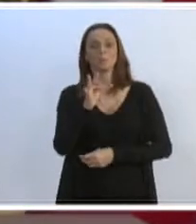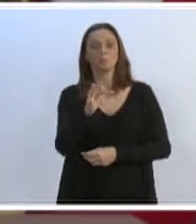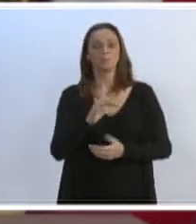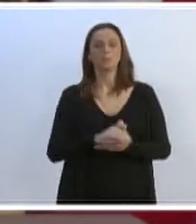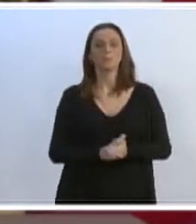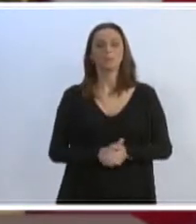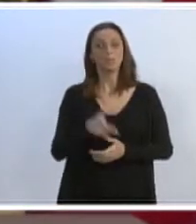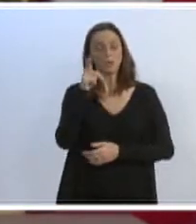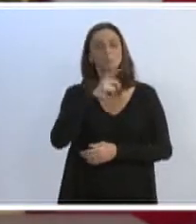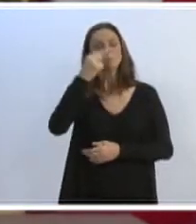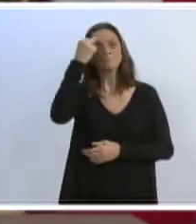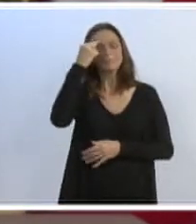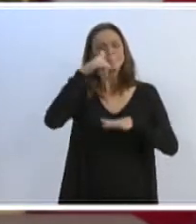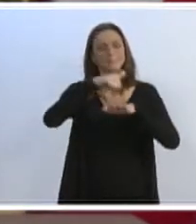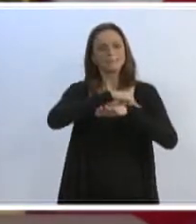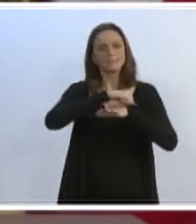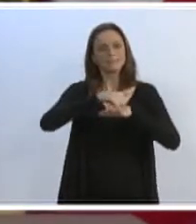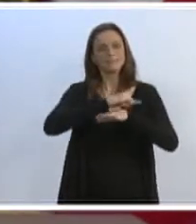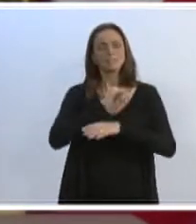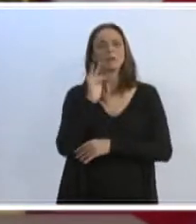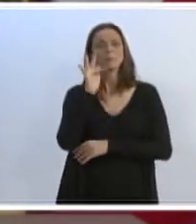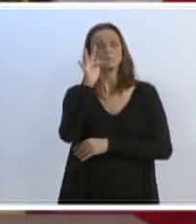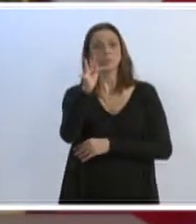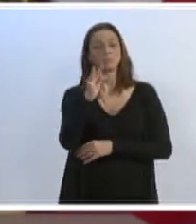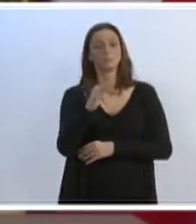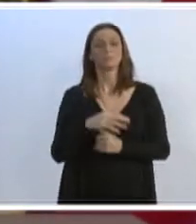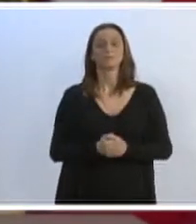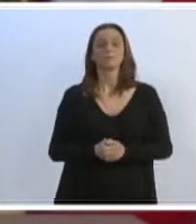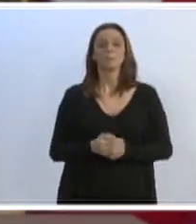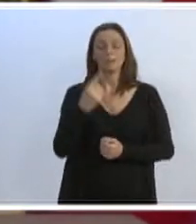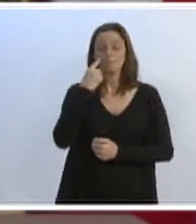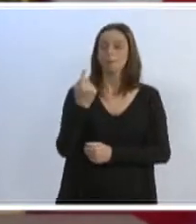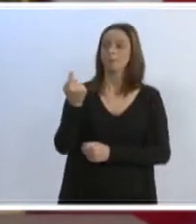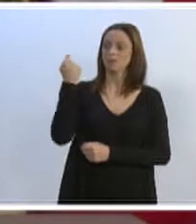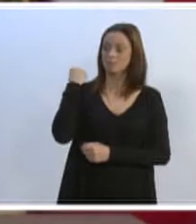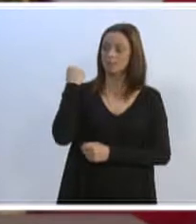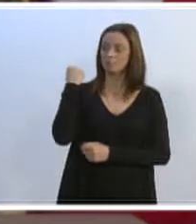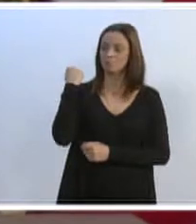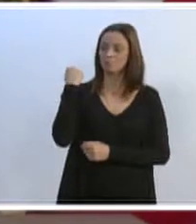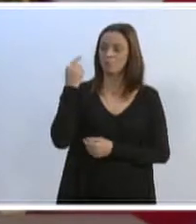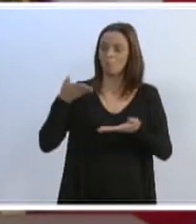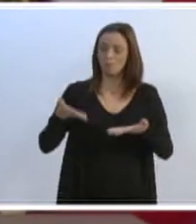essa transferência, né, que tem um valor histórico muito grandioso.